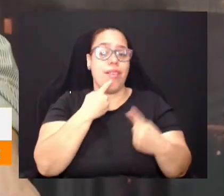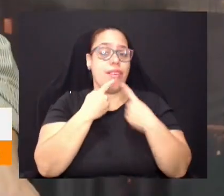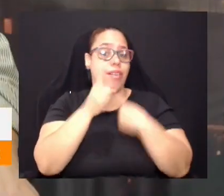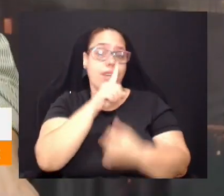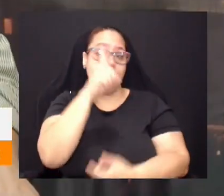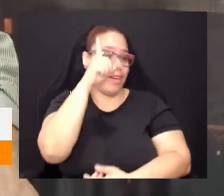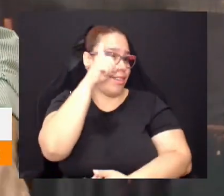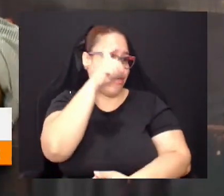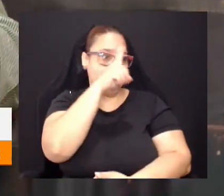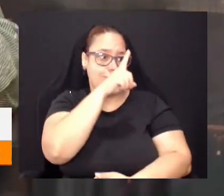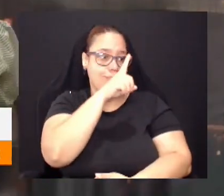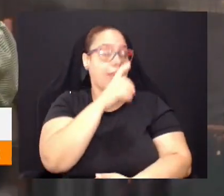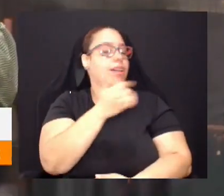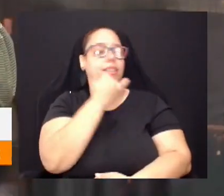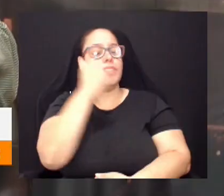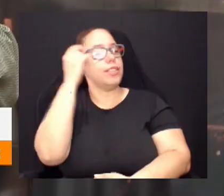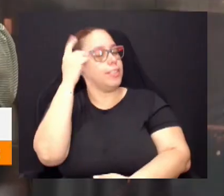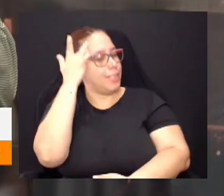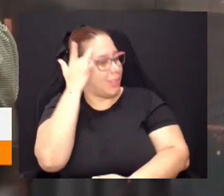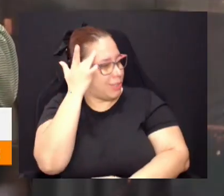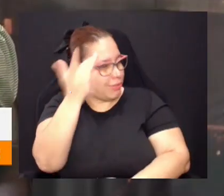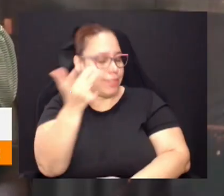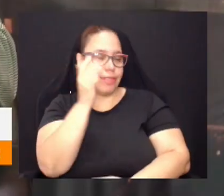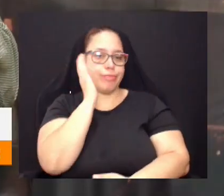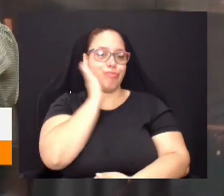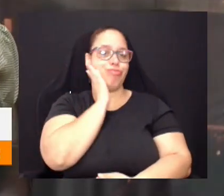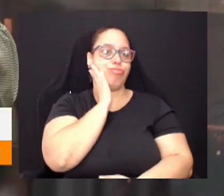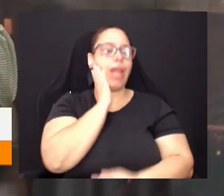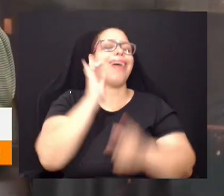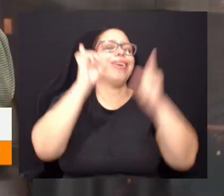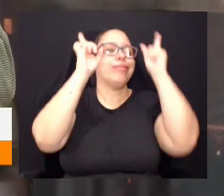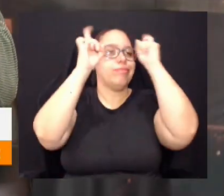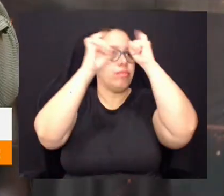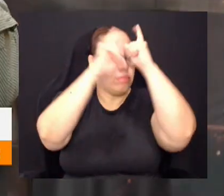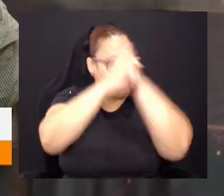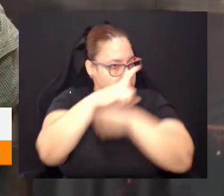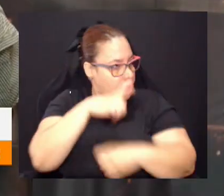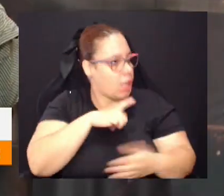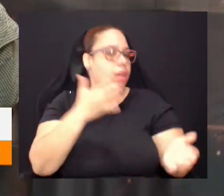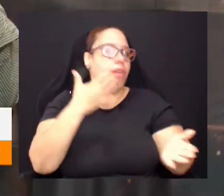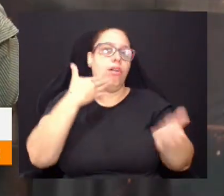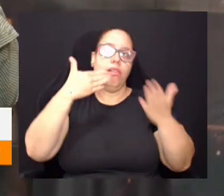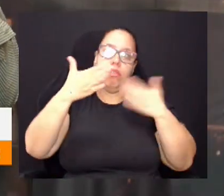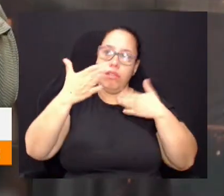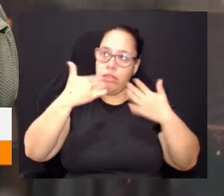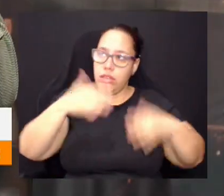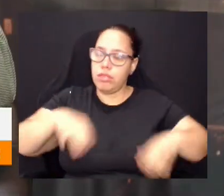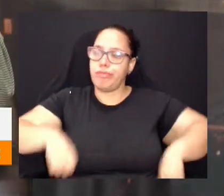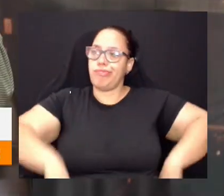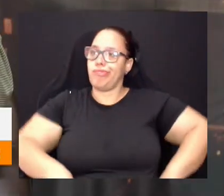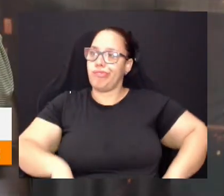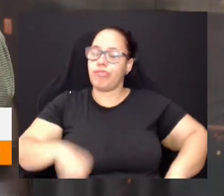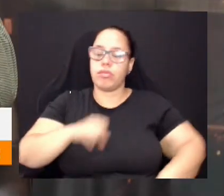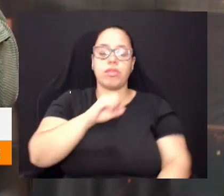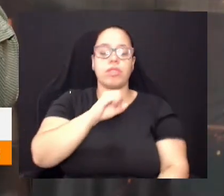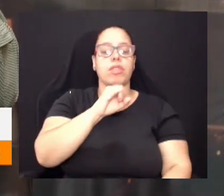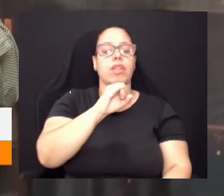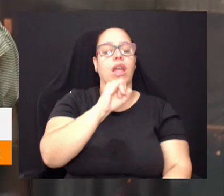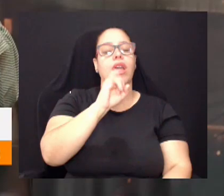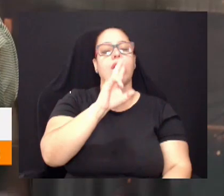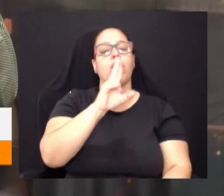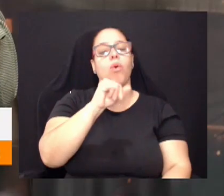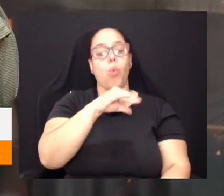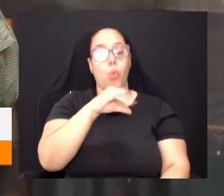Uhum. A gente tem uma dificuldade muito grande de conversar. Acho que aí se destacou alguns pontos muito importantes